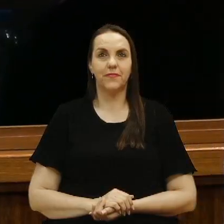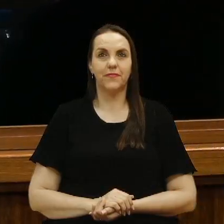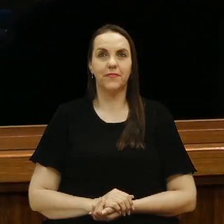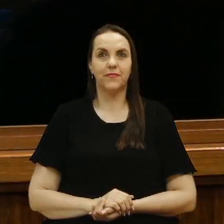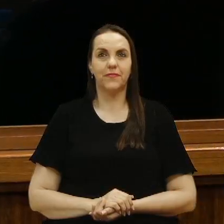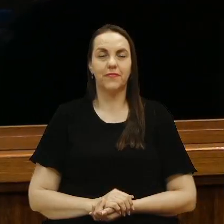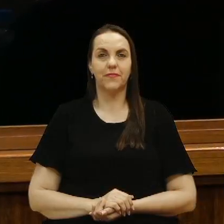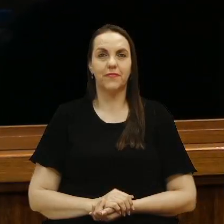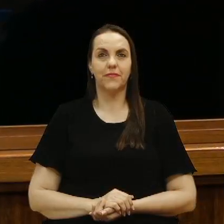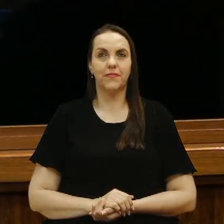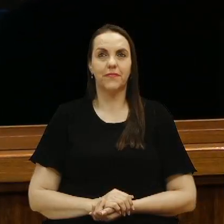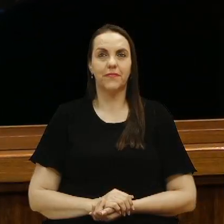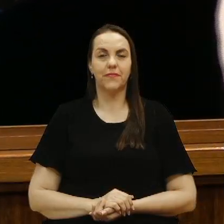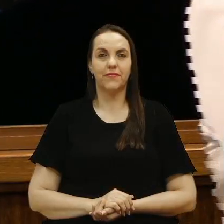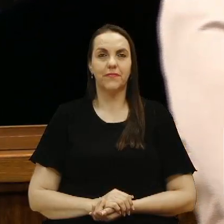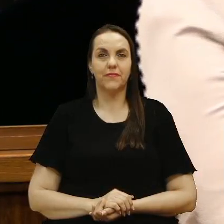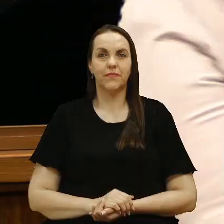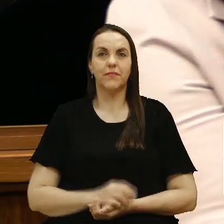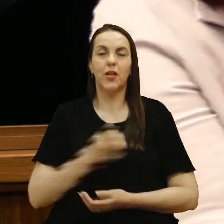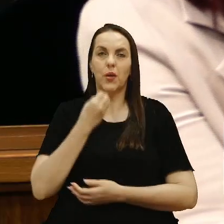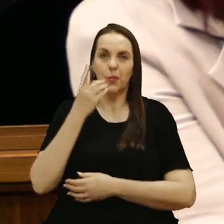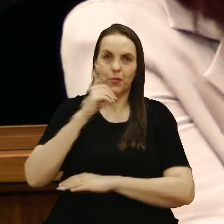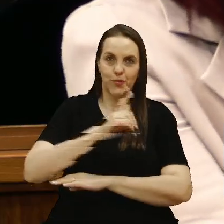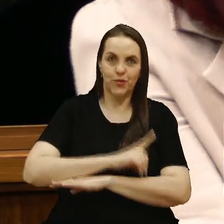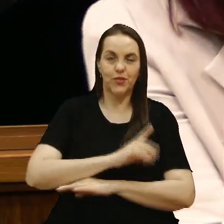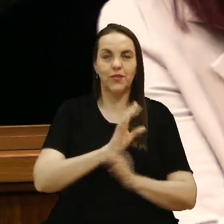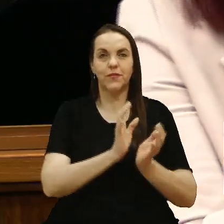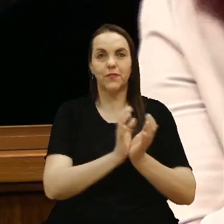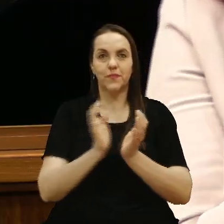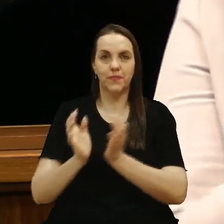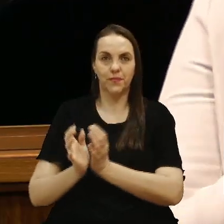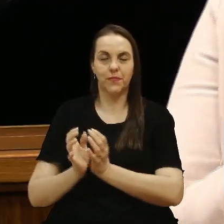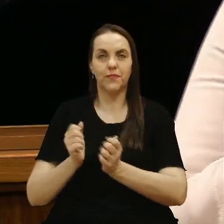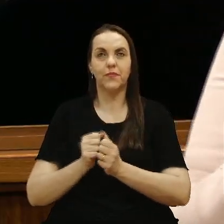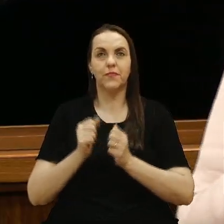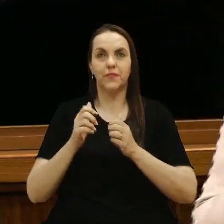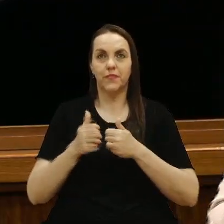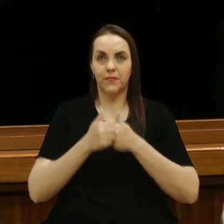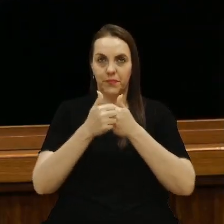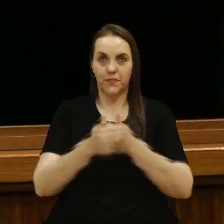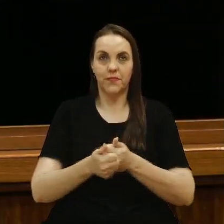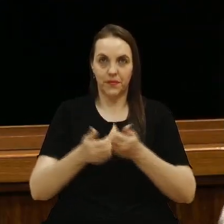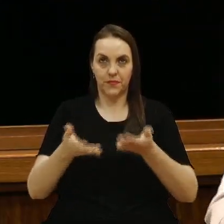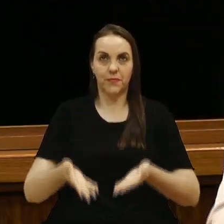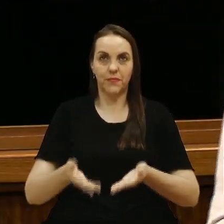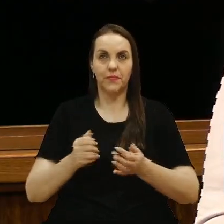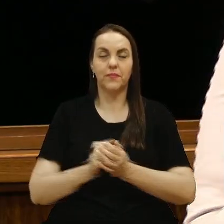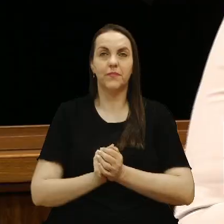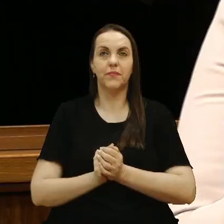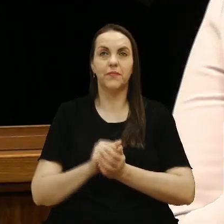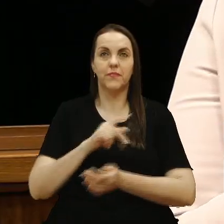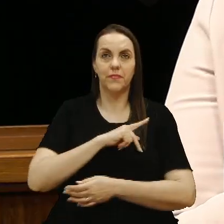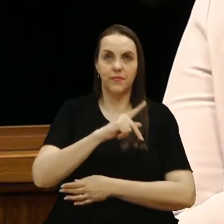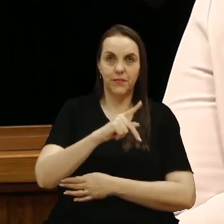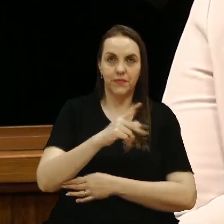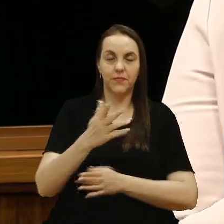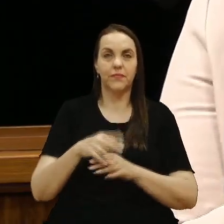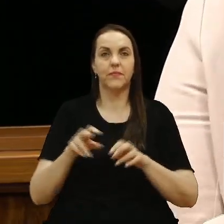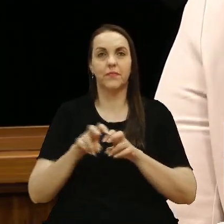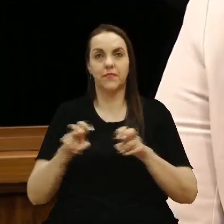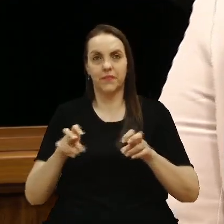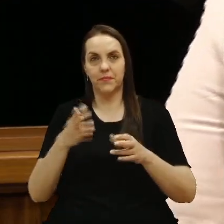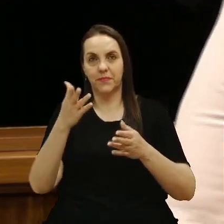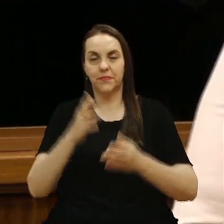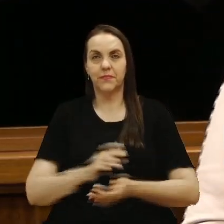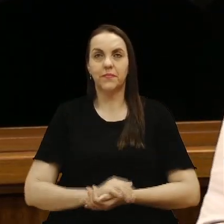né? Bom dia. Bom dia, colegas. Bom dia quem nos acompanha aqui, presidente, a mesa. Eu só queria